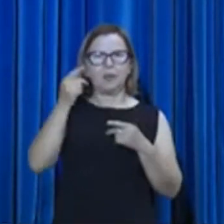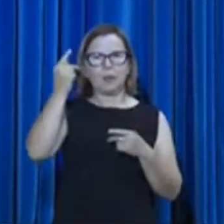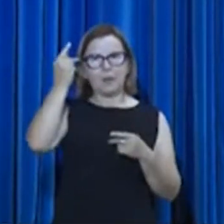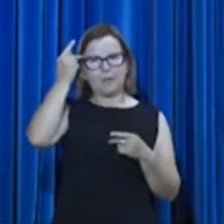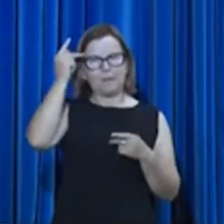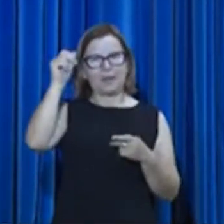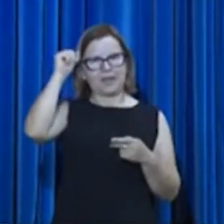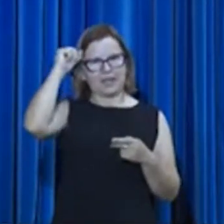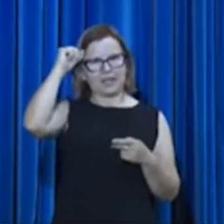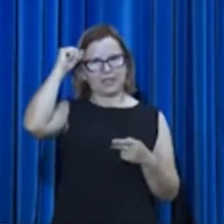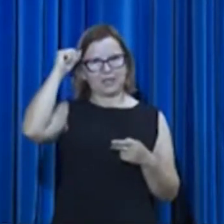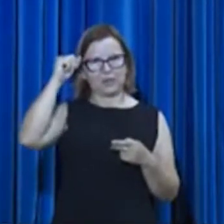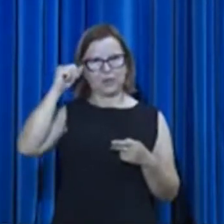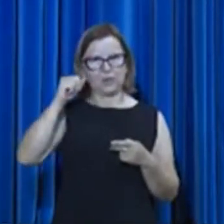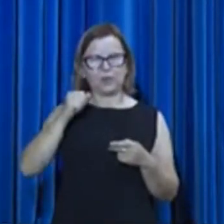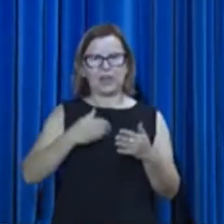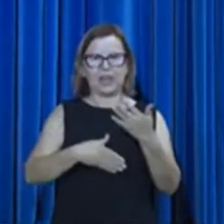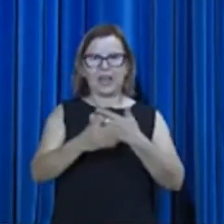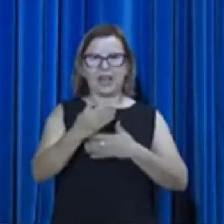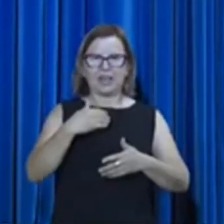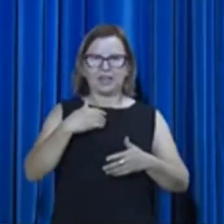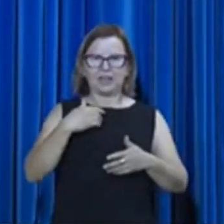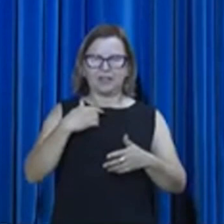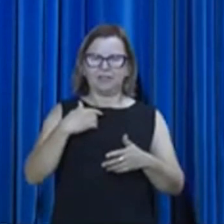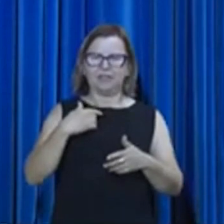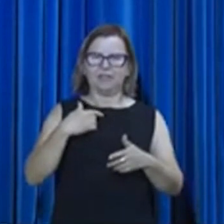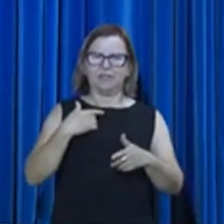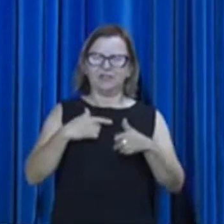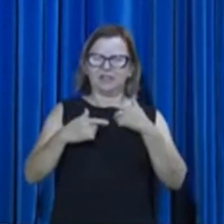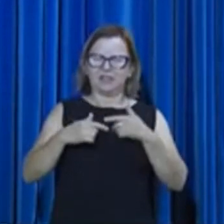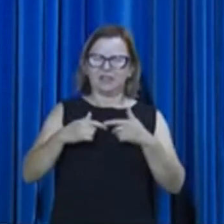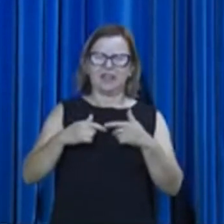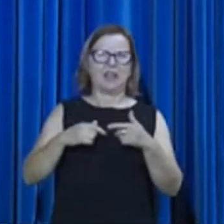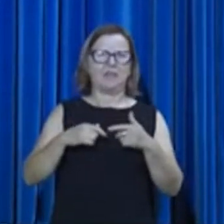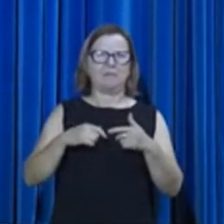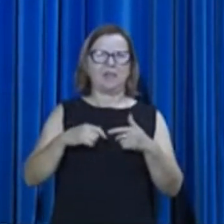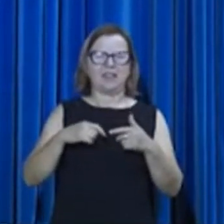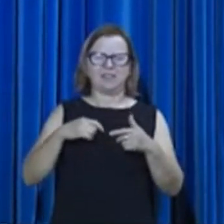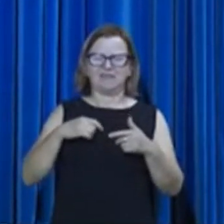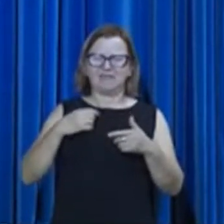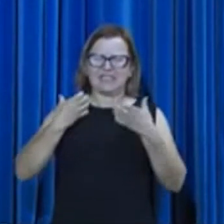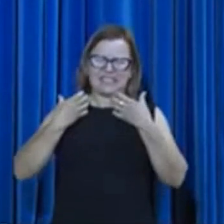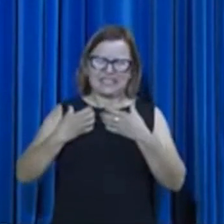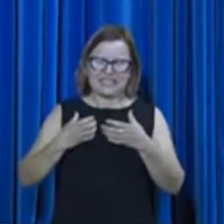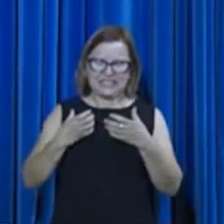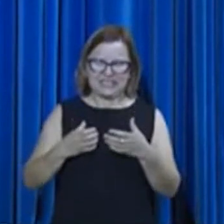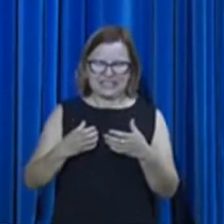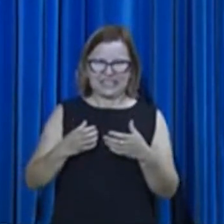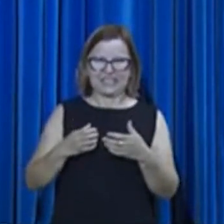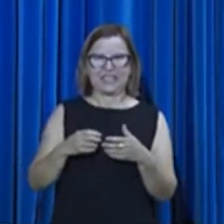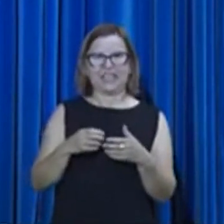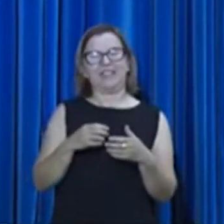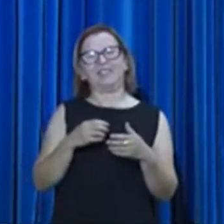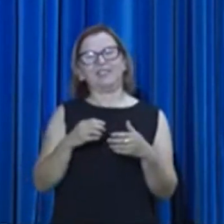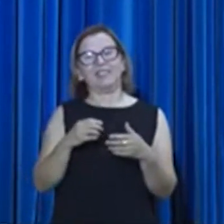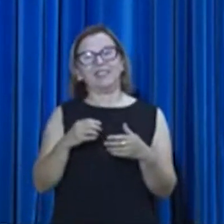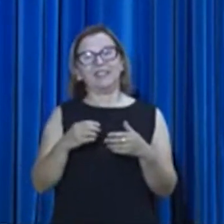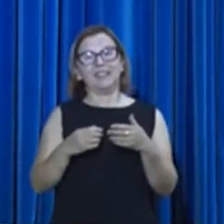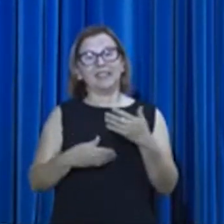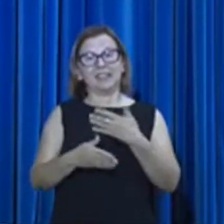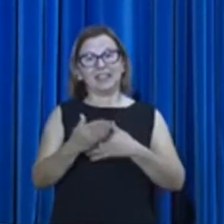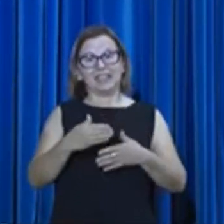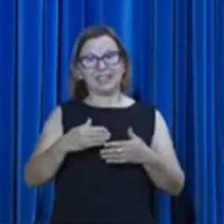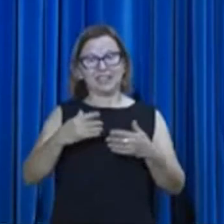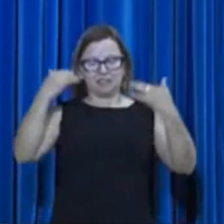os dias de tua vida. No suor do rosto comerás o teu pão. O que diz Gênesis 3,